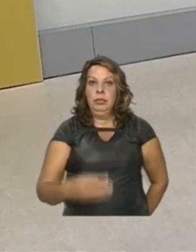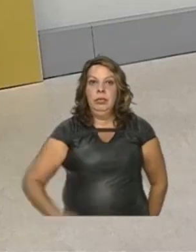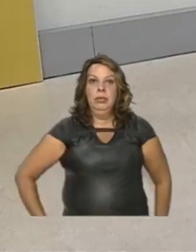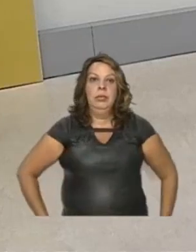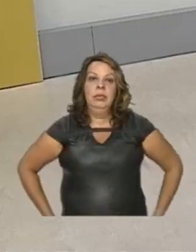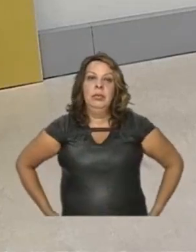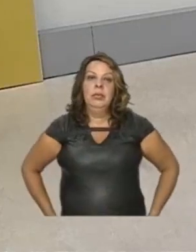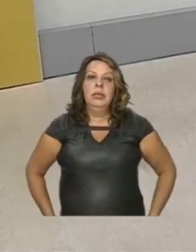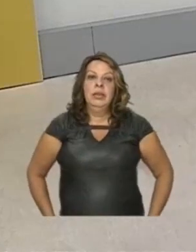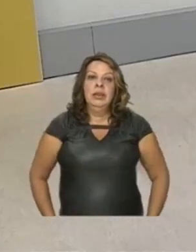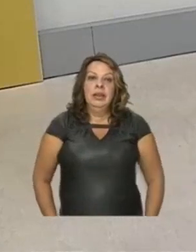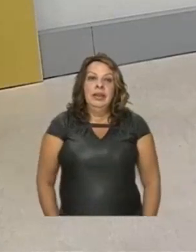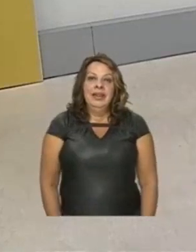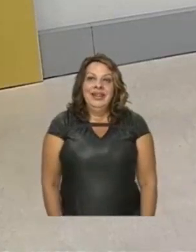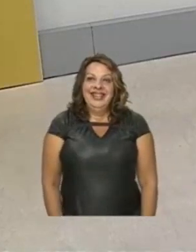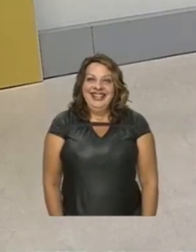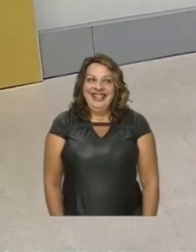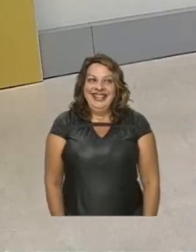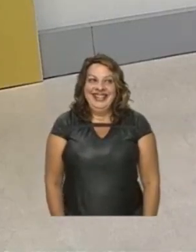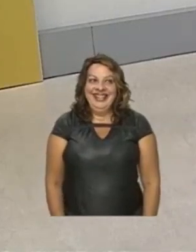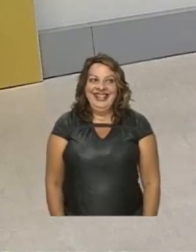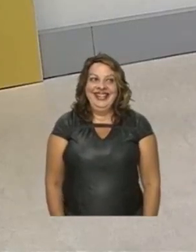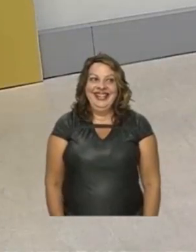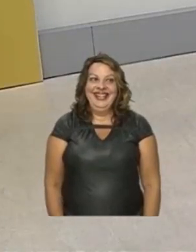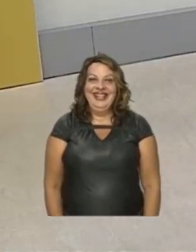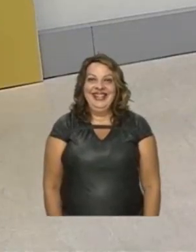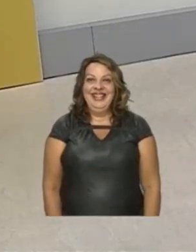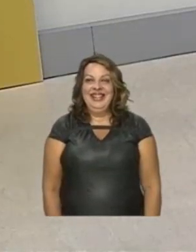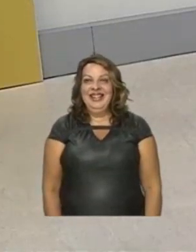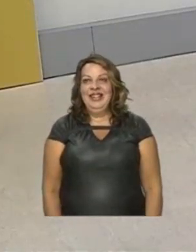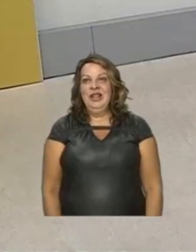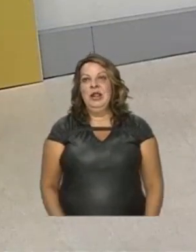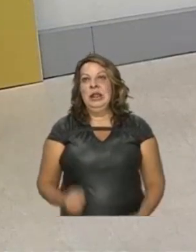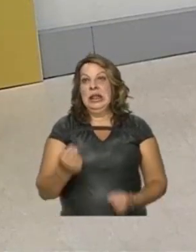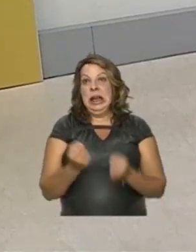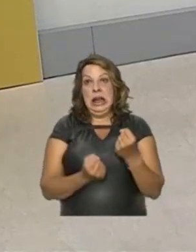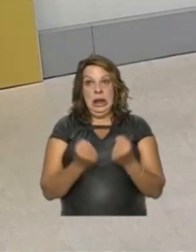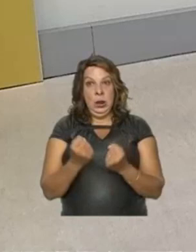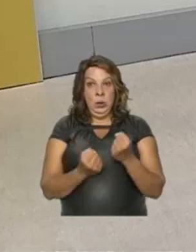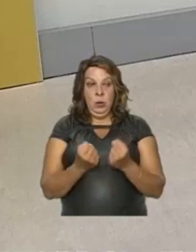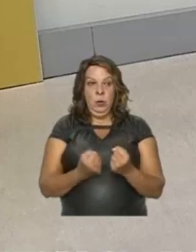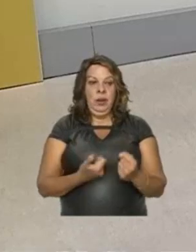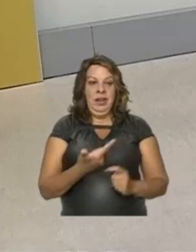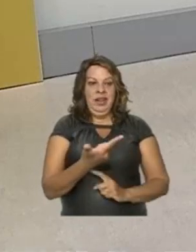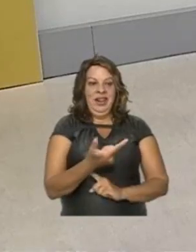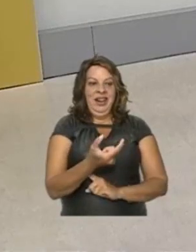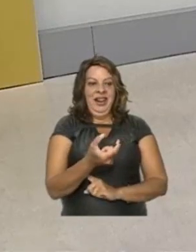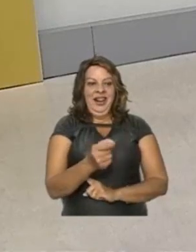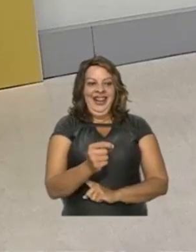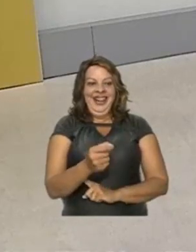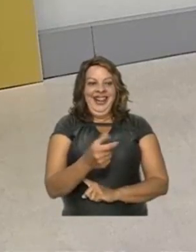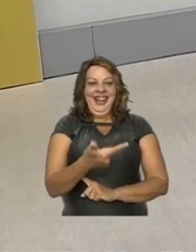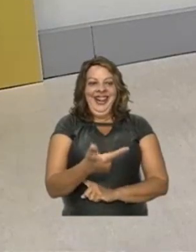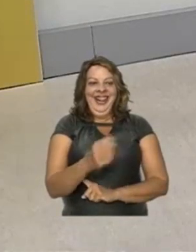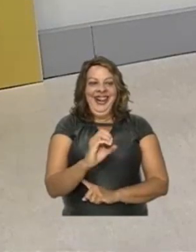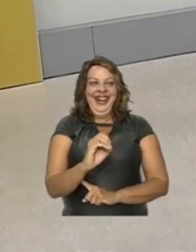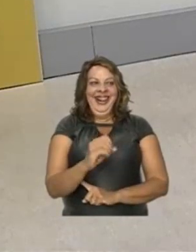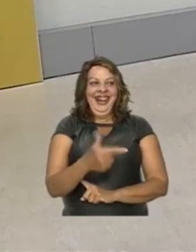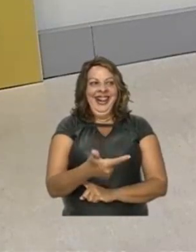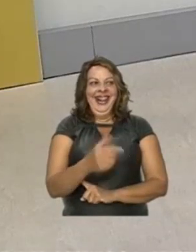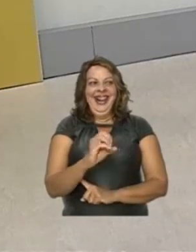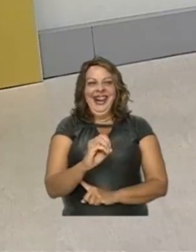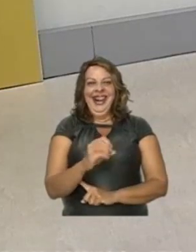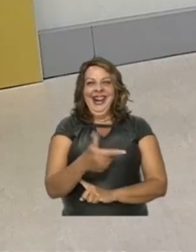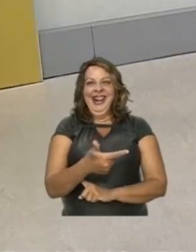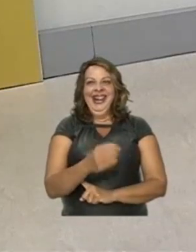marcando, acreditando. 53 subiu, saiu, vale um Onix Plus, saiu agora 20. Bola de número 20,